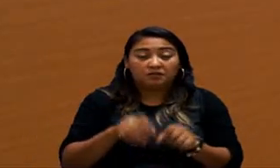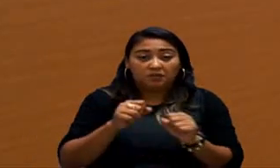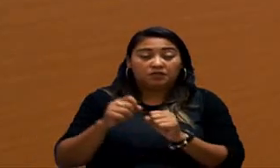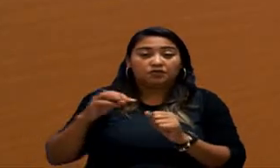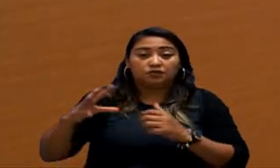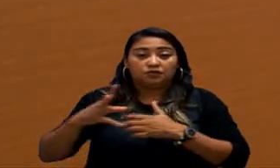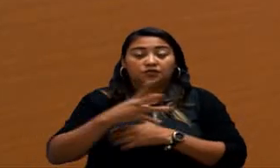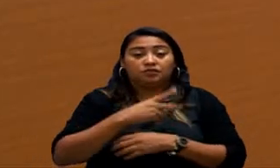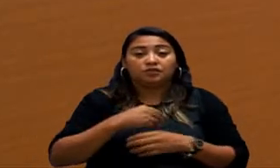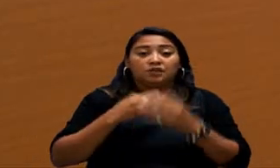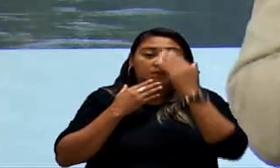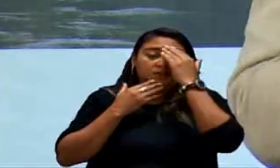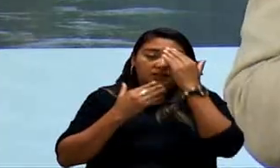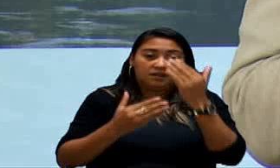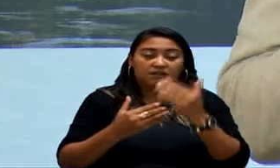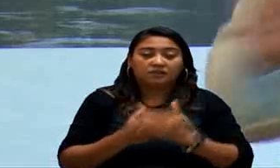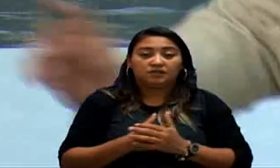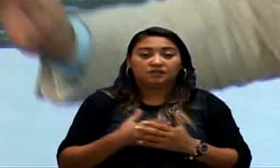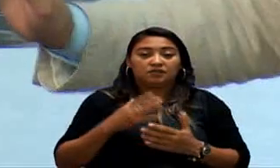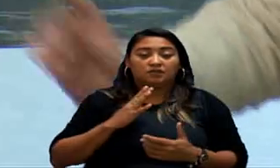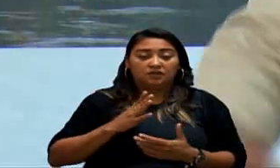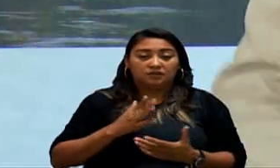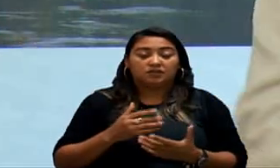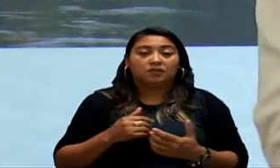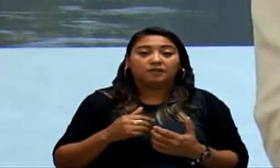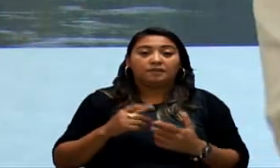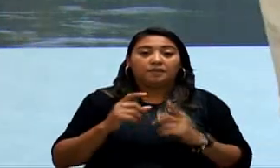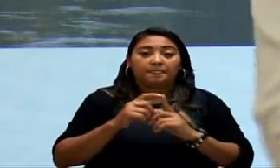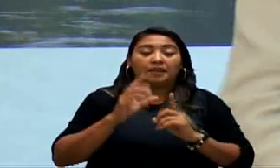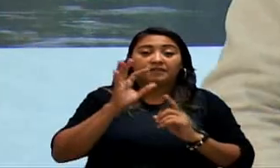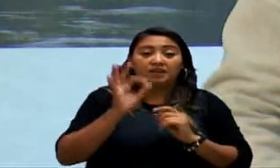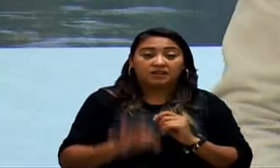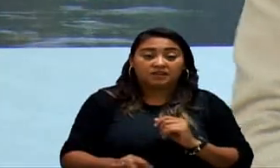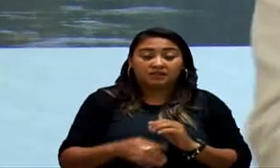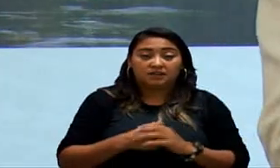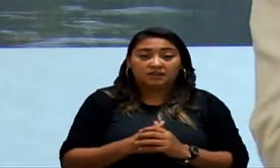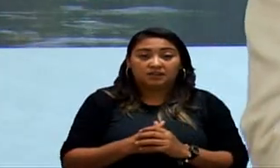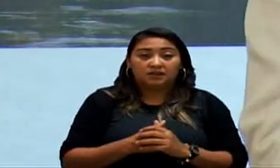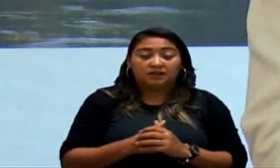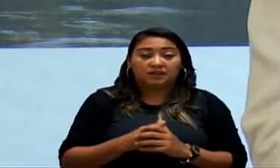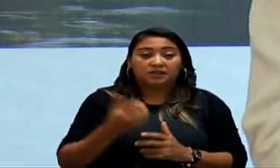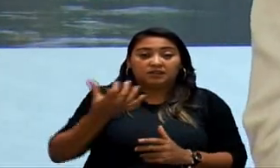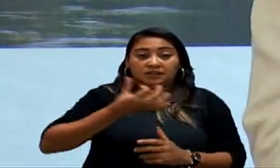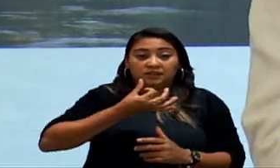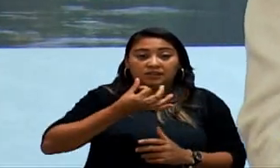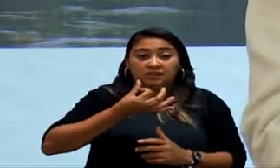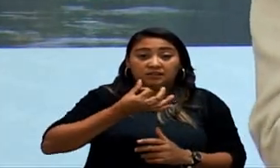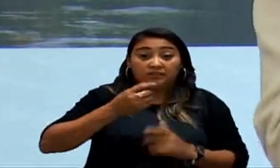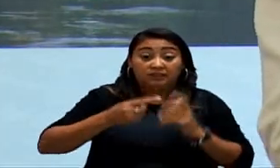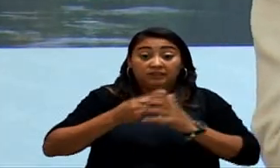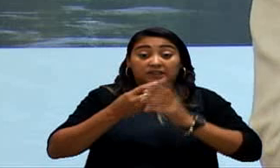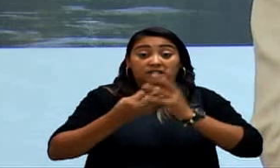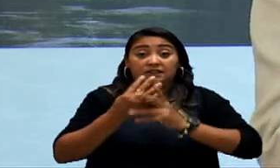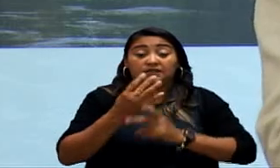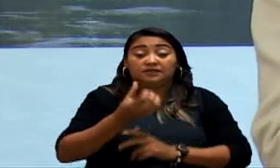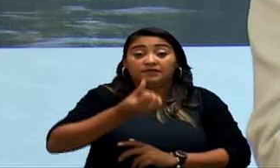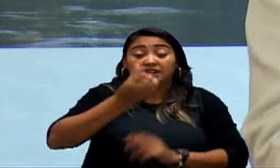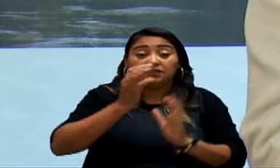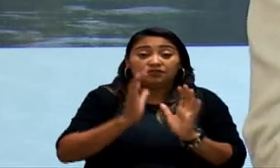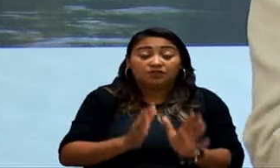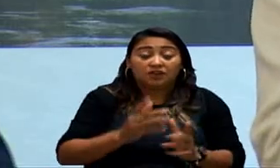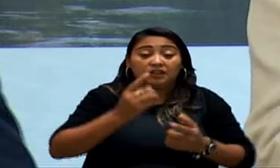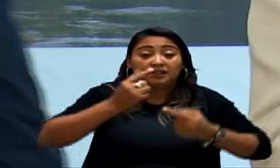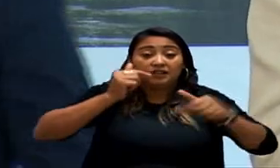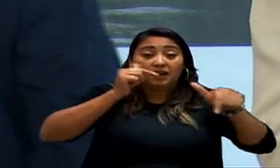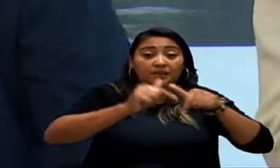toda... Agradeço de coração. Só para falar aqui, para finalizar, é a sexta vez que foi pautada. Estamos trabalhando com a